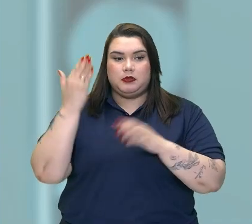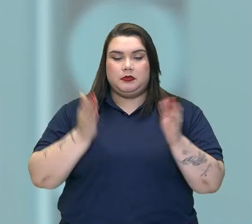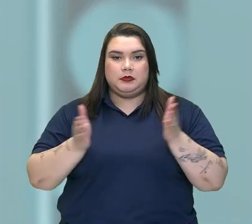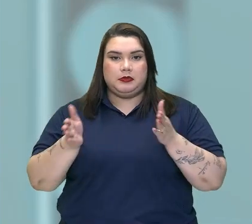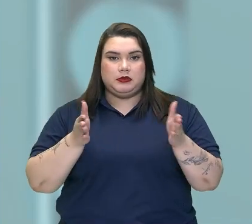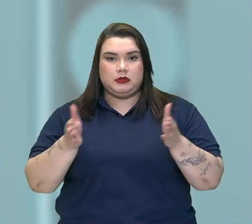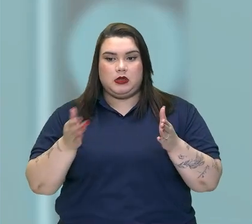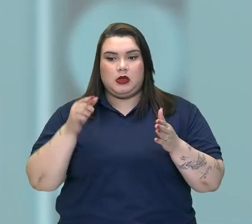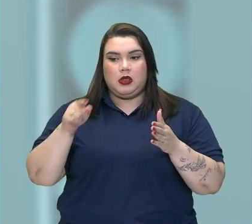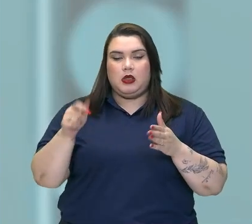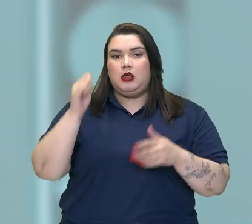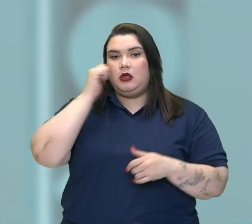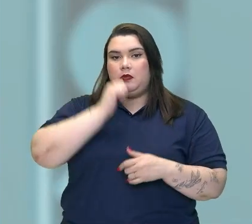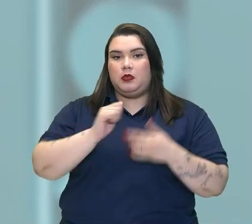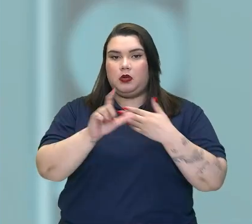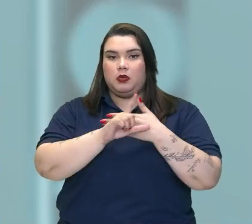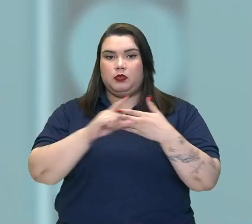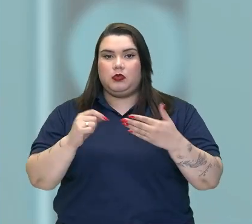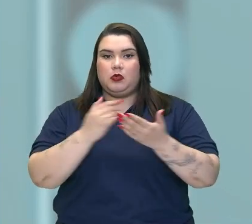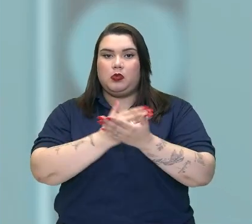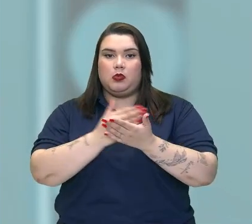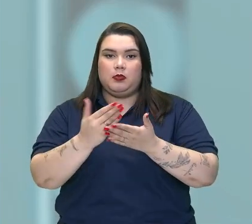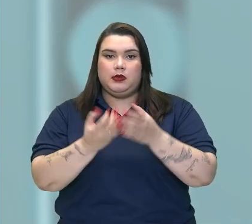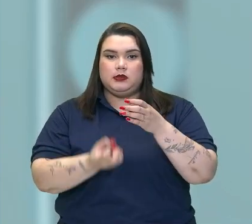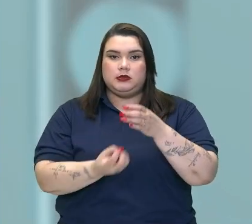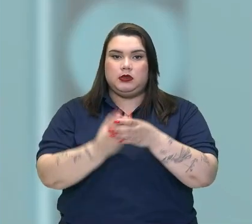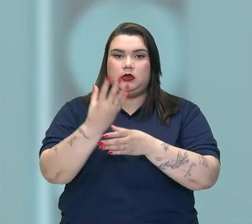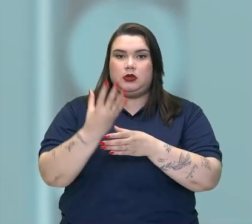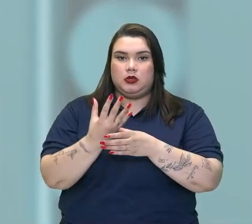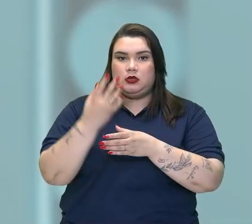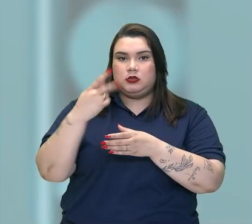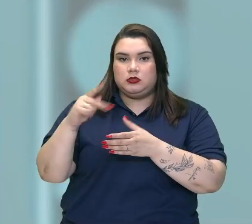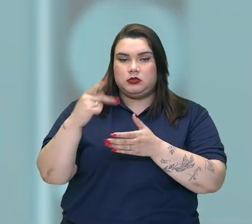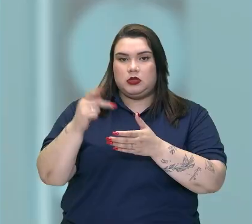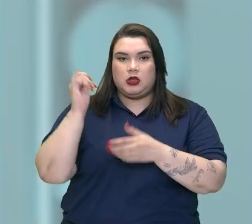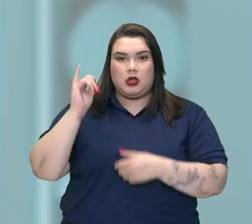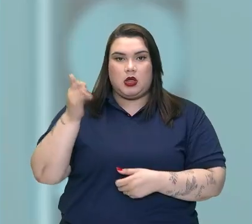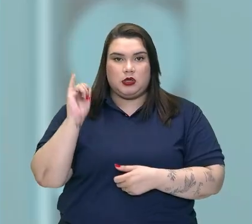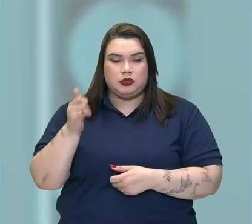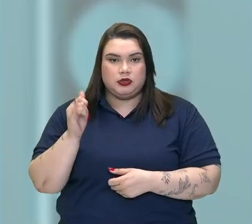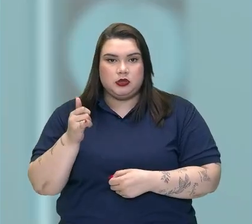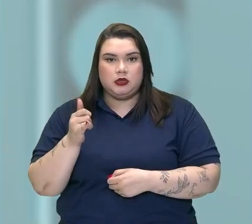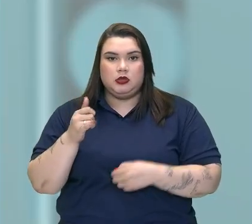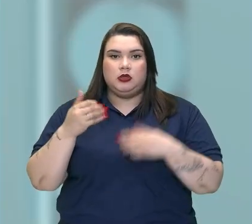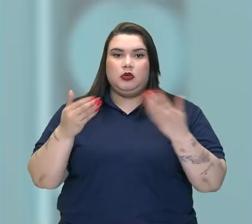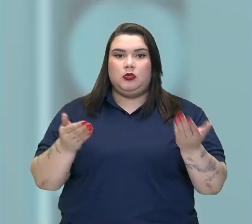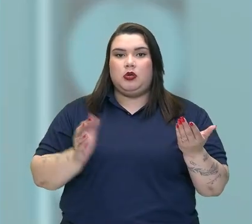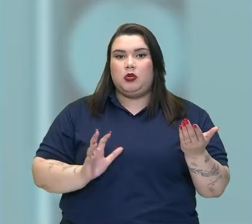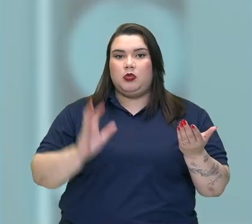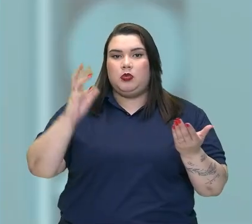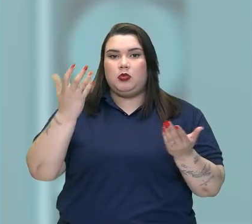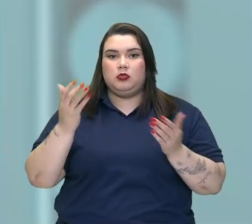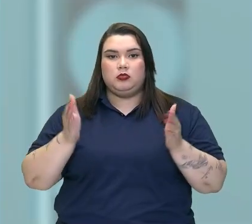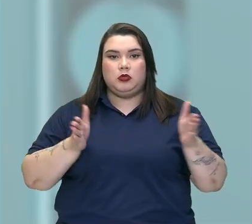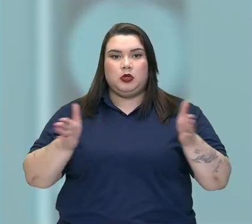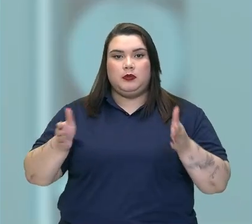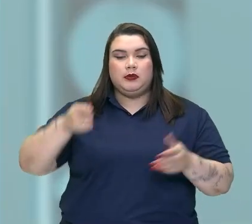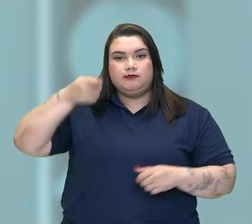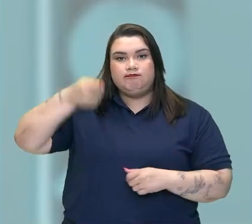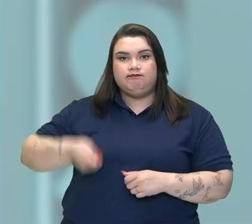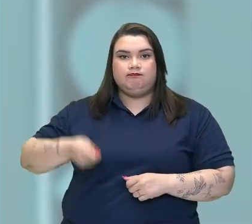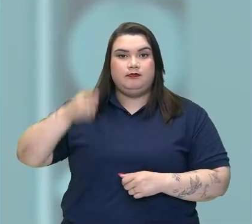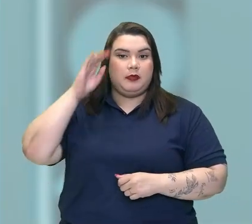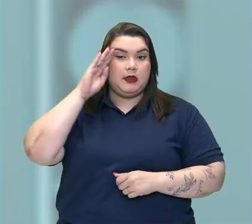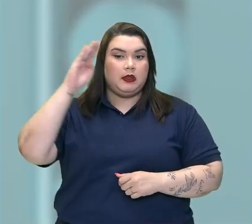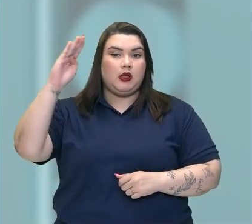Fagundes Telles começa a escrever as suas narrativas, está acontecendo o período da ditadura